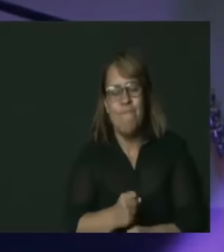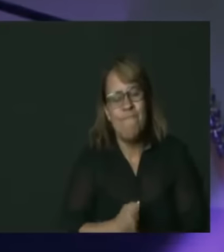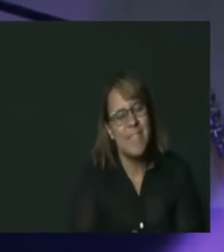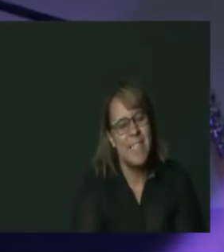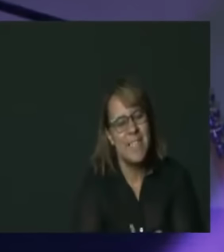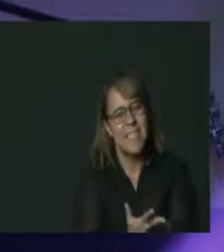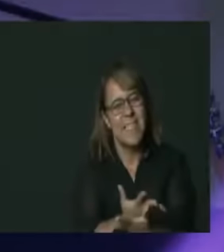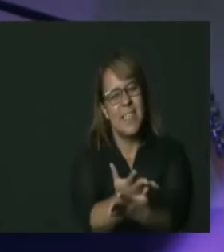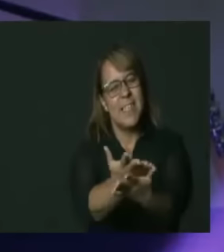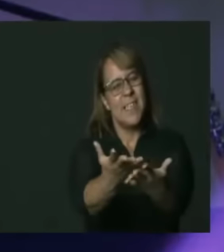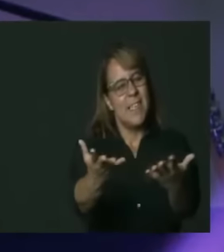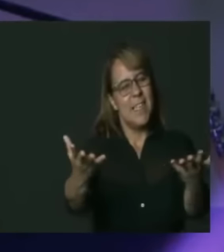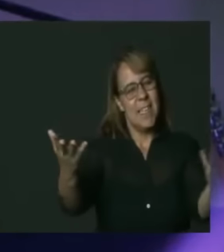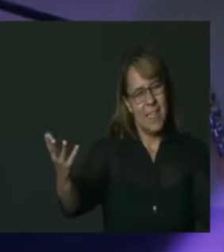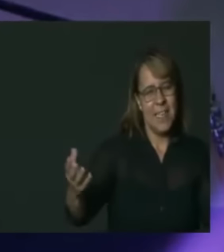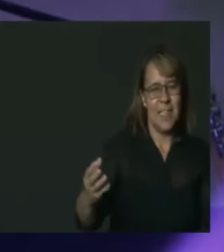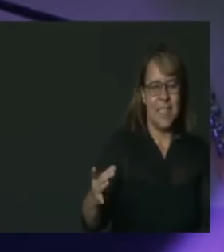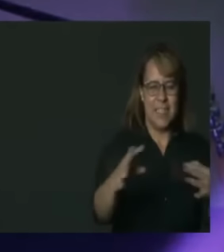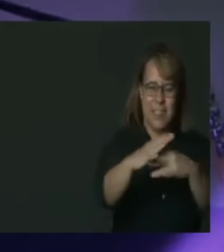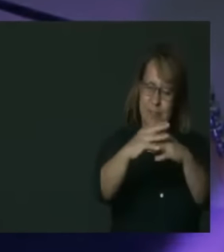falar.